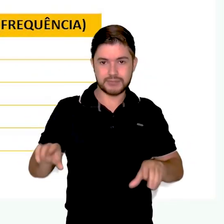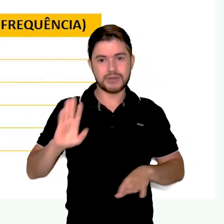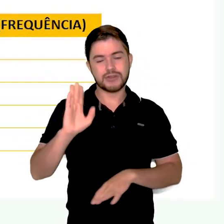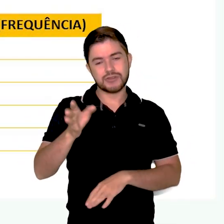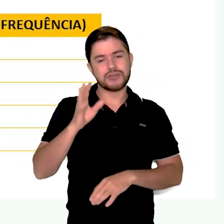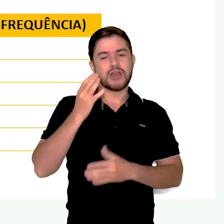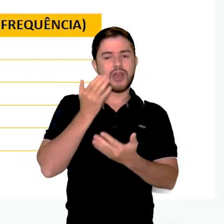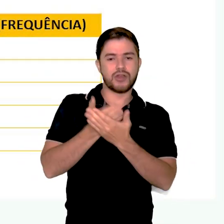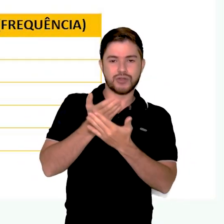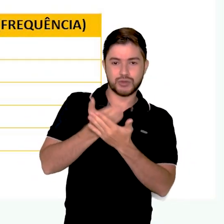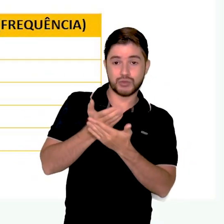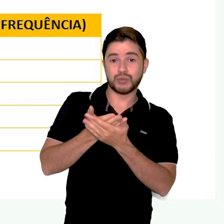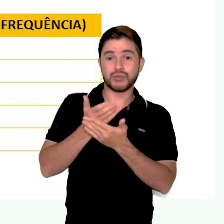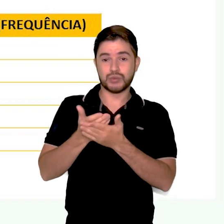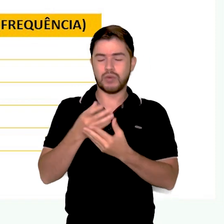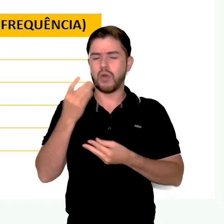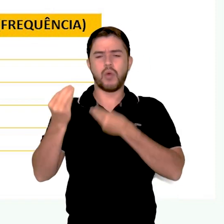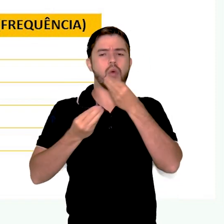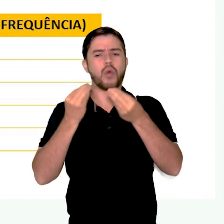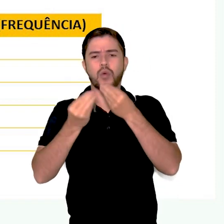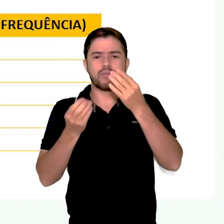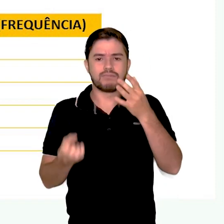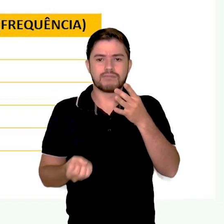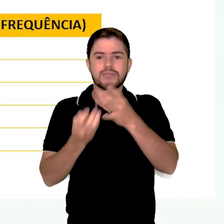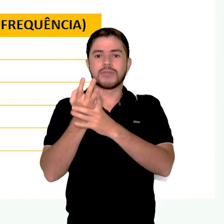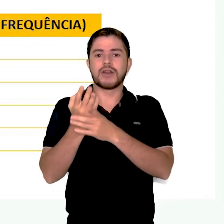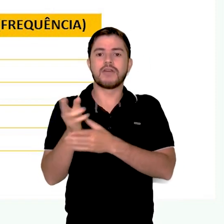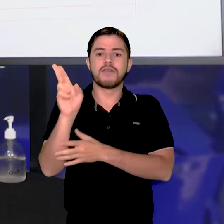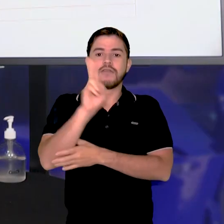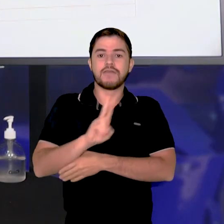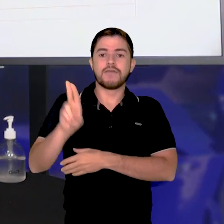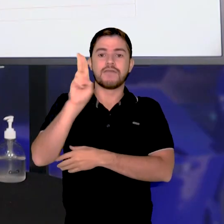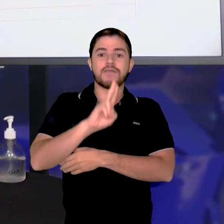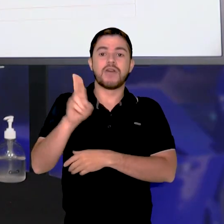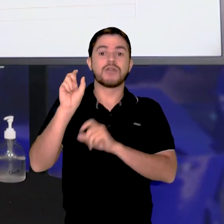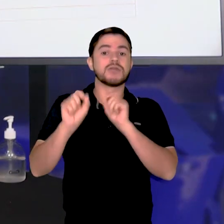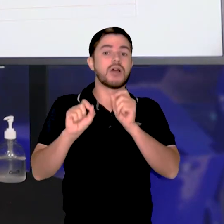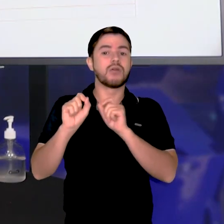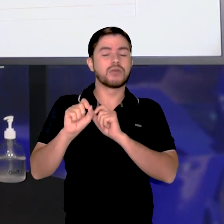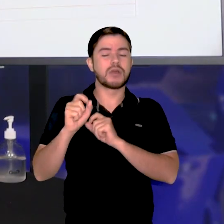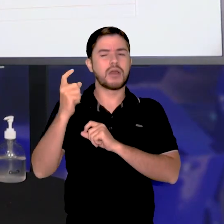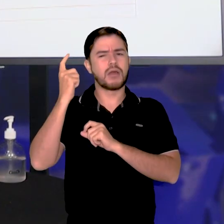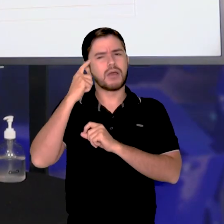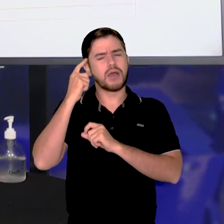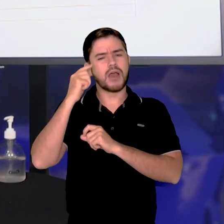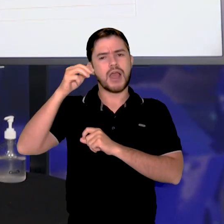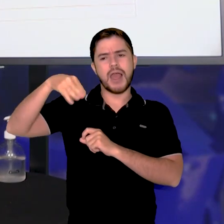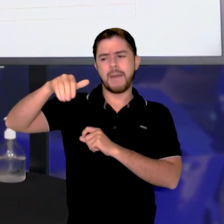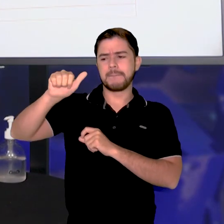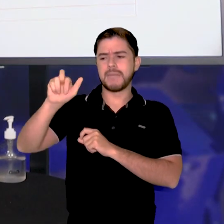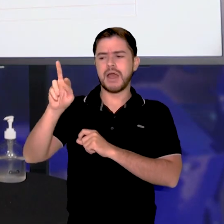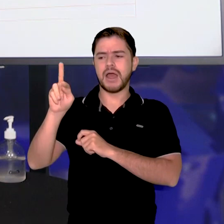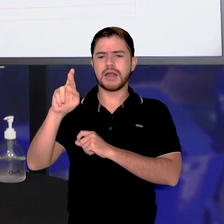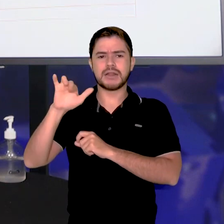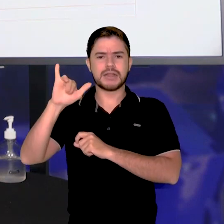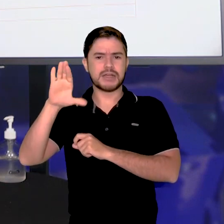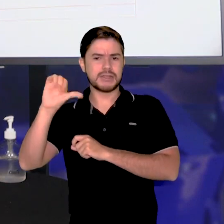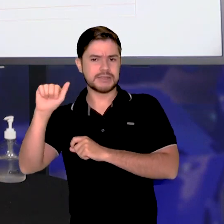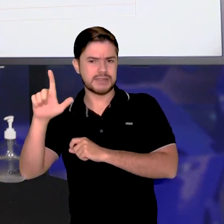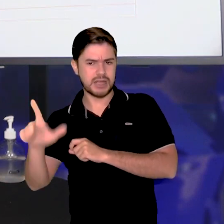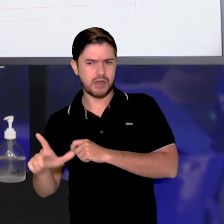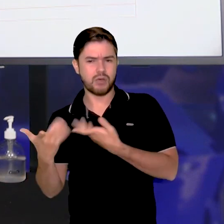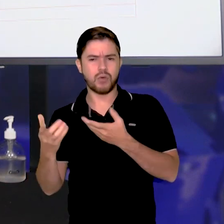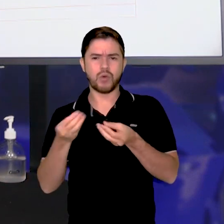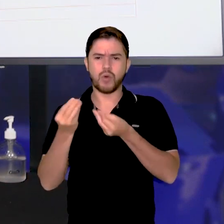ter estudado, para me construir uma tabela, a gente utiliza a lógica matricial. Como assim matricial, professor? A gente vai